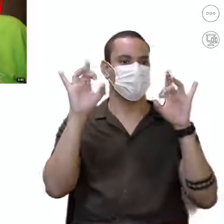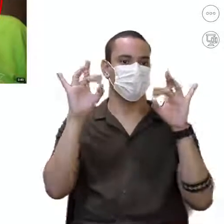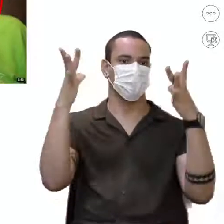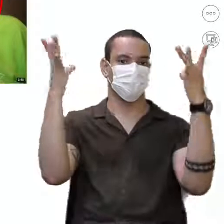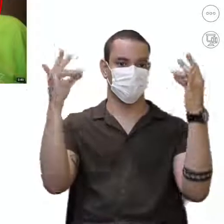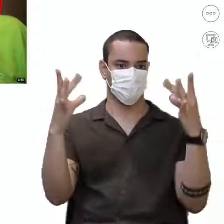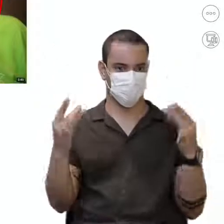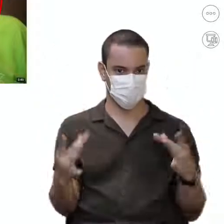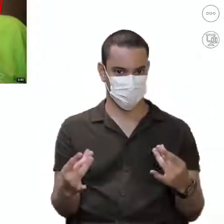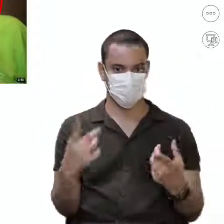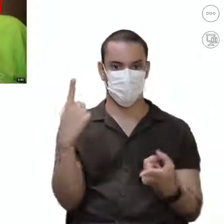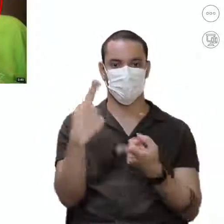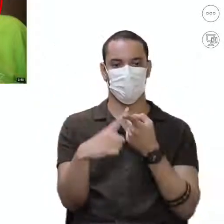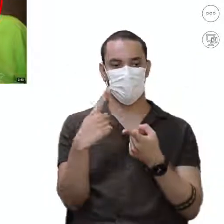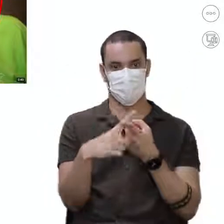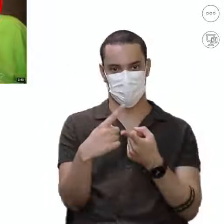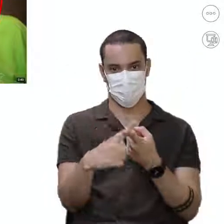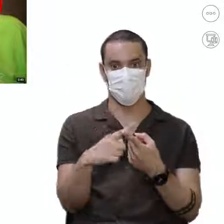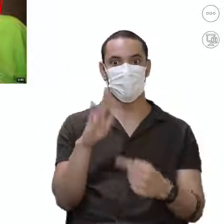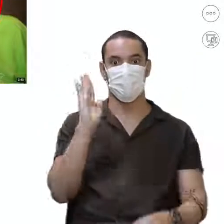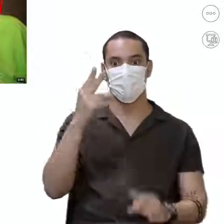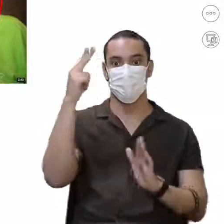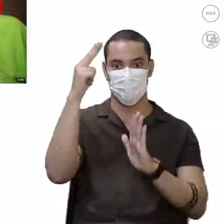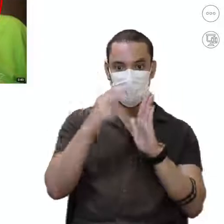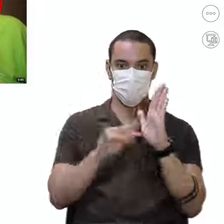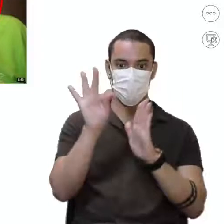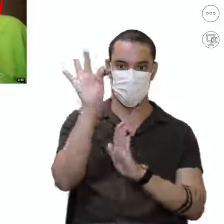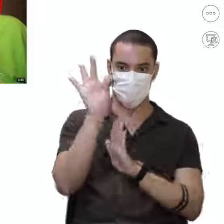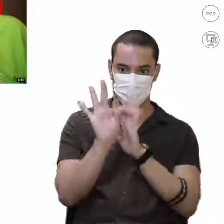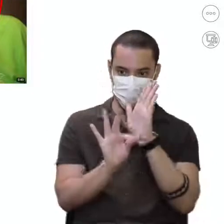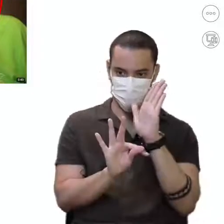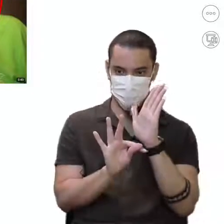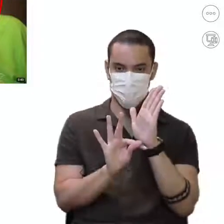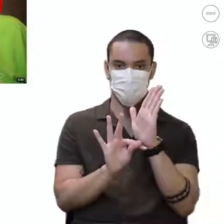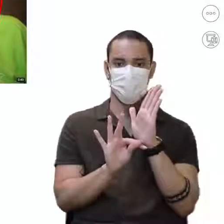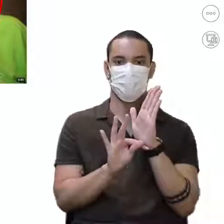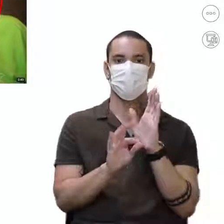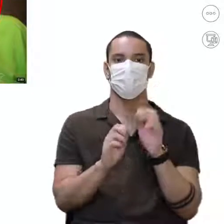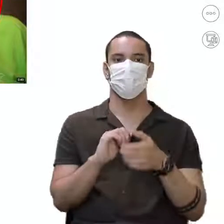aqui. Porque apesar de eu ter